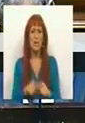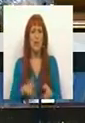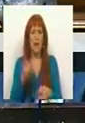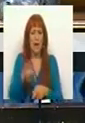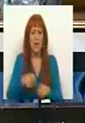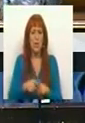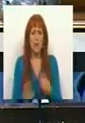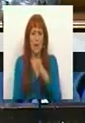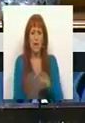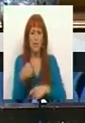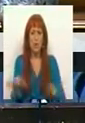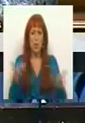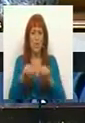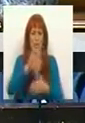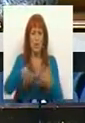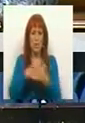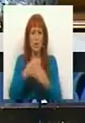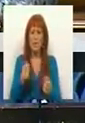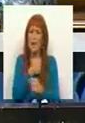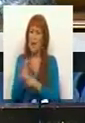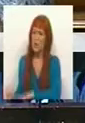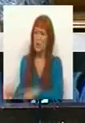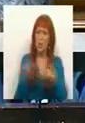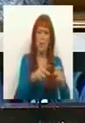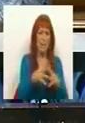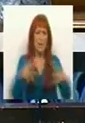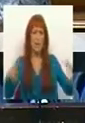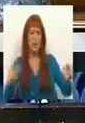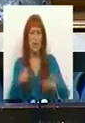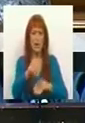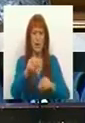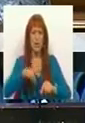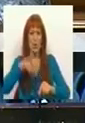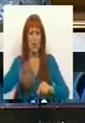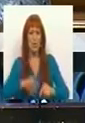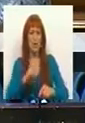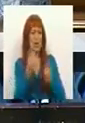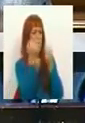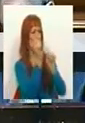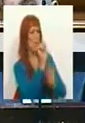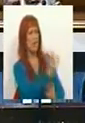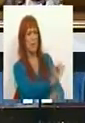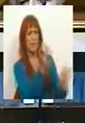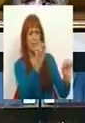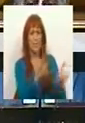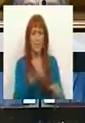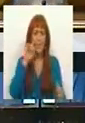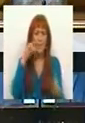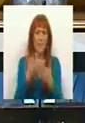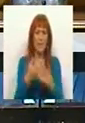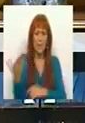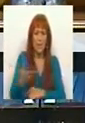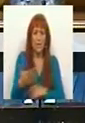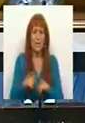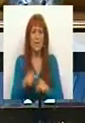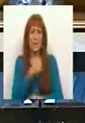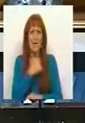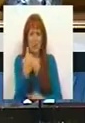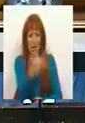impõe a criação de um novo programa de realojamento alargado ao território nacional e regiões autónomas e que garanta o direito